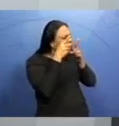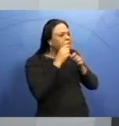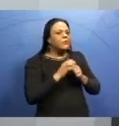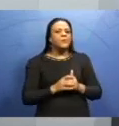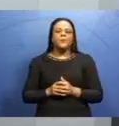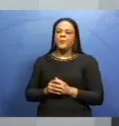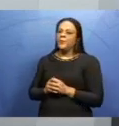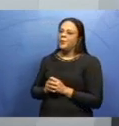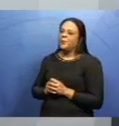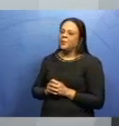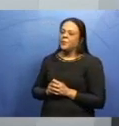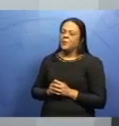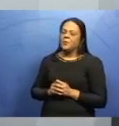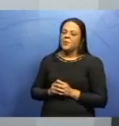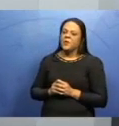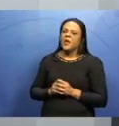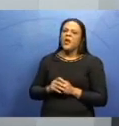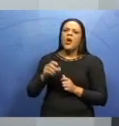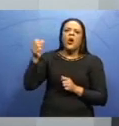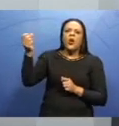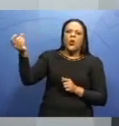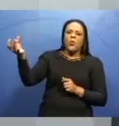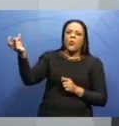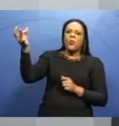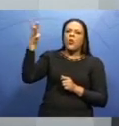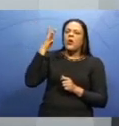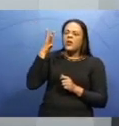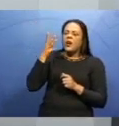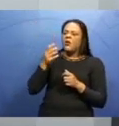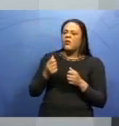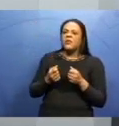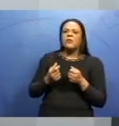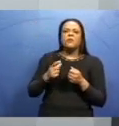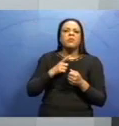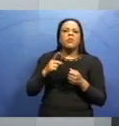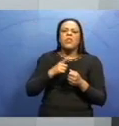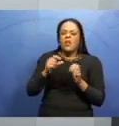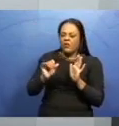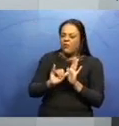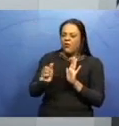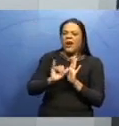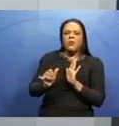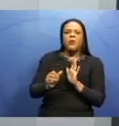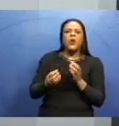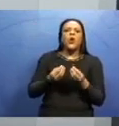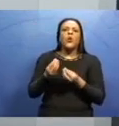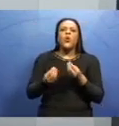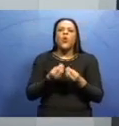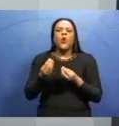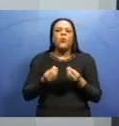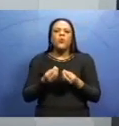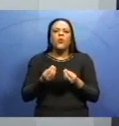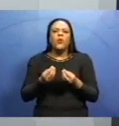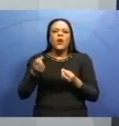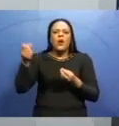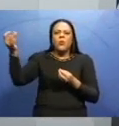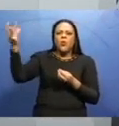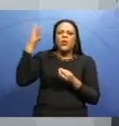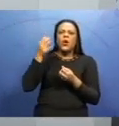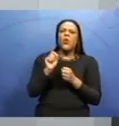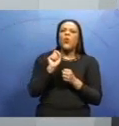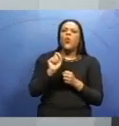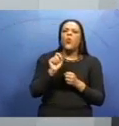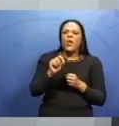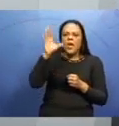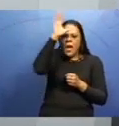Mais uma. Qual outra moral poderíamos apresentar a essa fábula? Qual outra moral nós poderíamos colocar no lugar